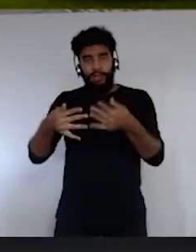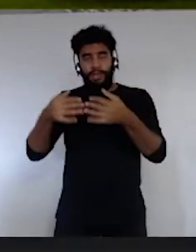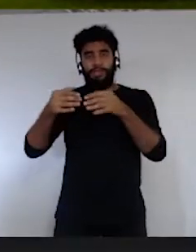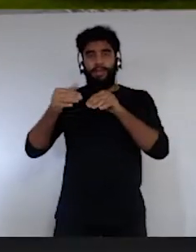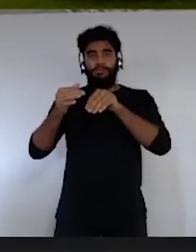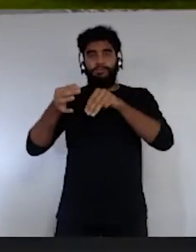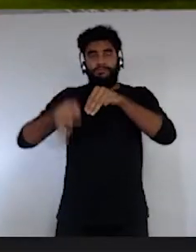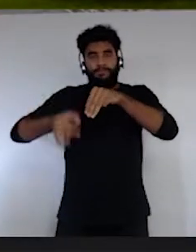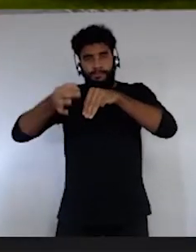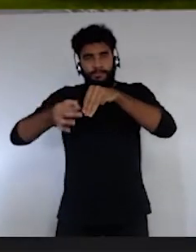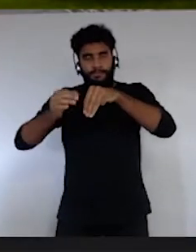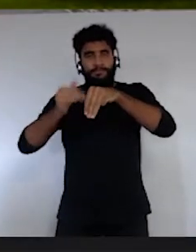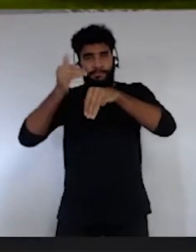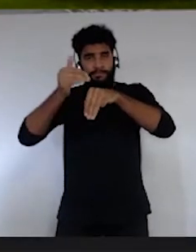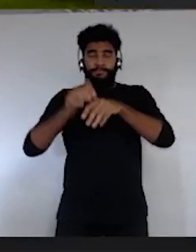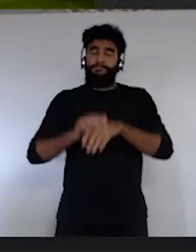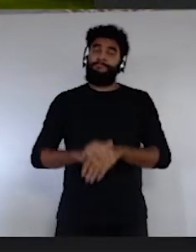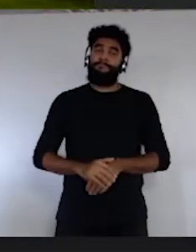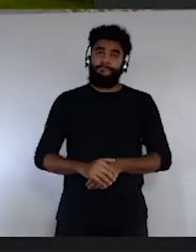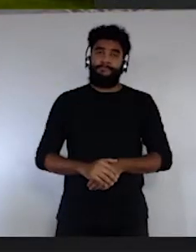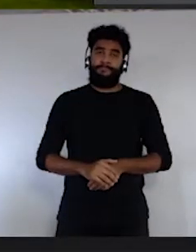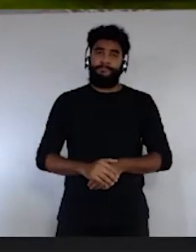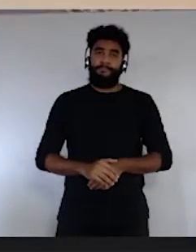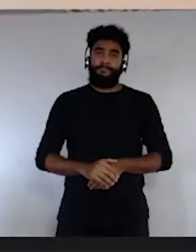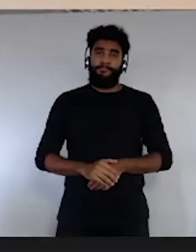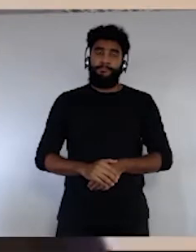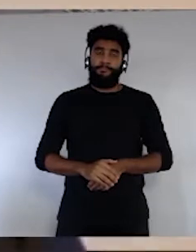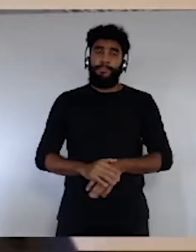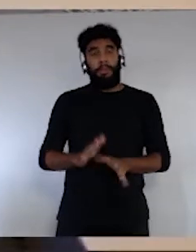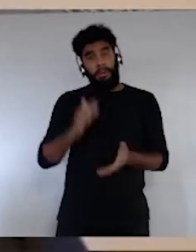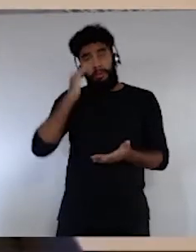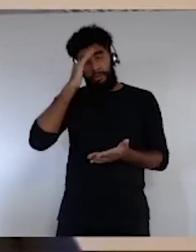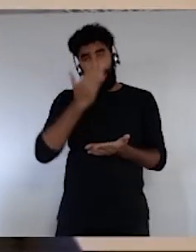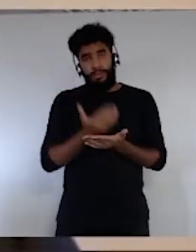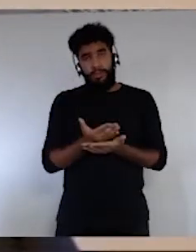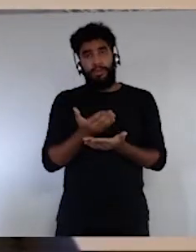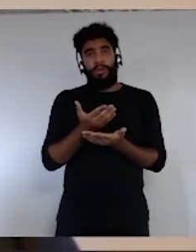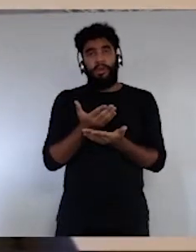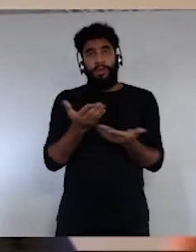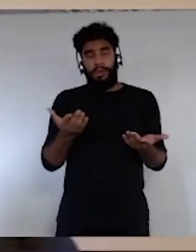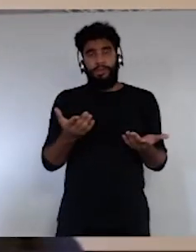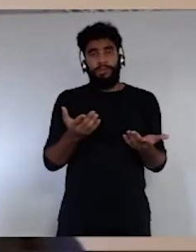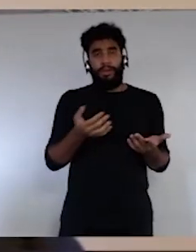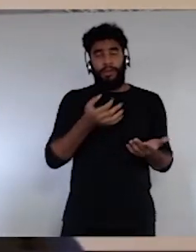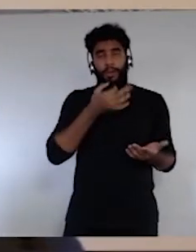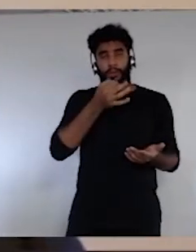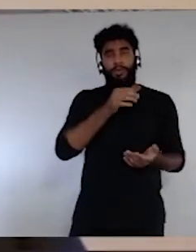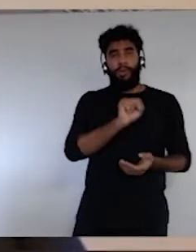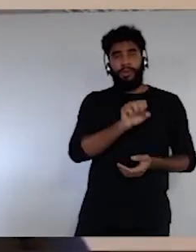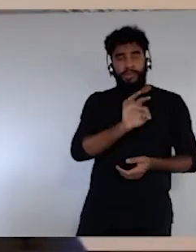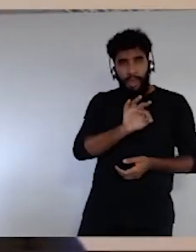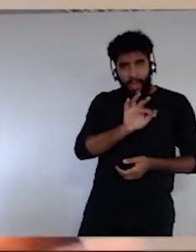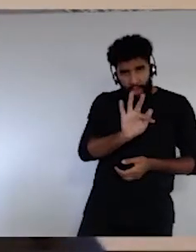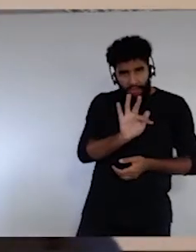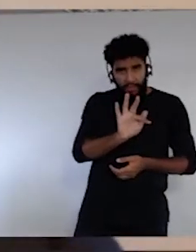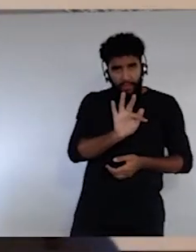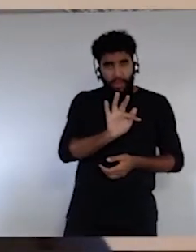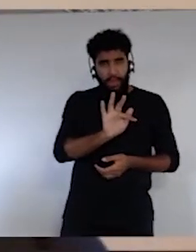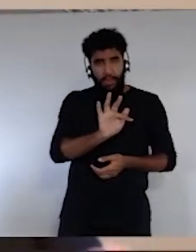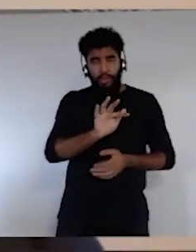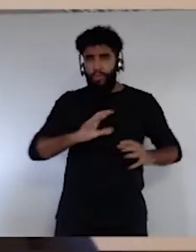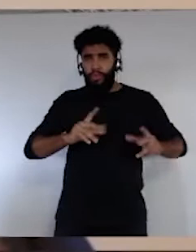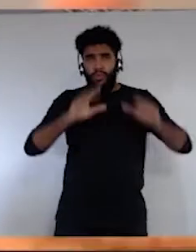modificar no plenário presencial. Eu acho isso um pouco complicado, porque você